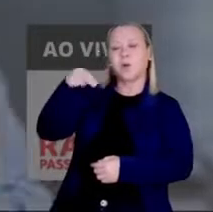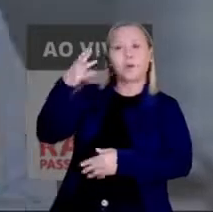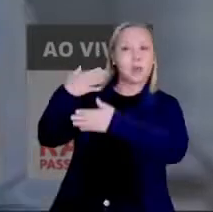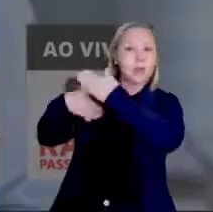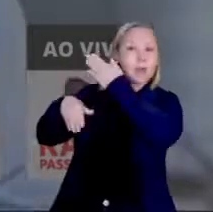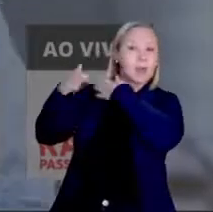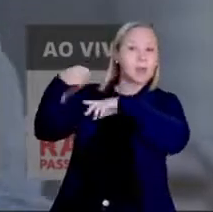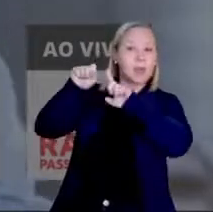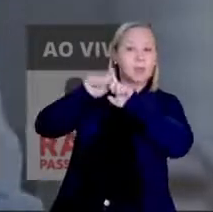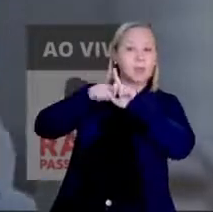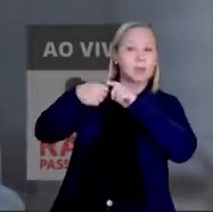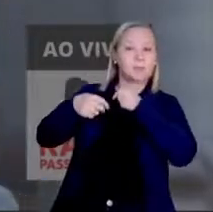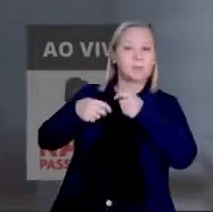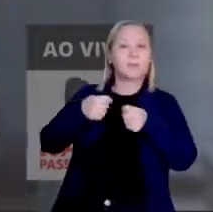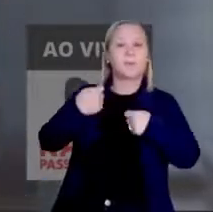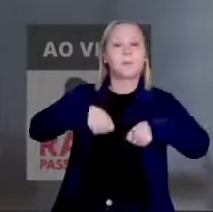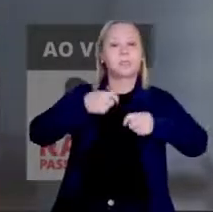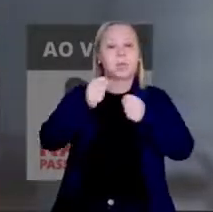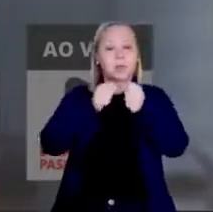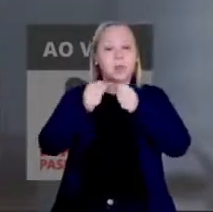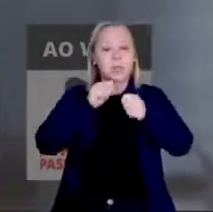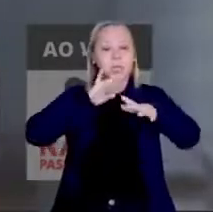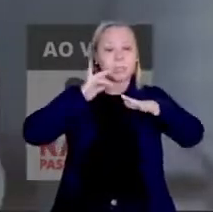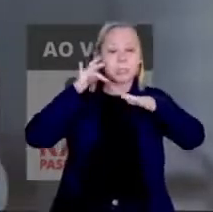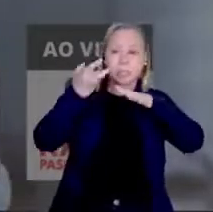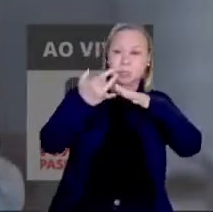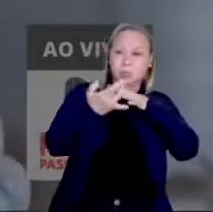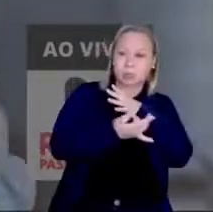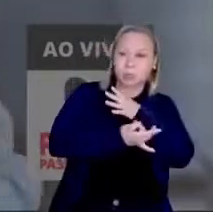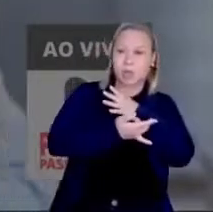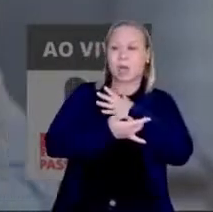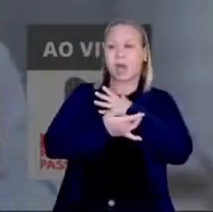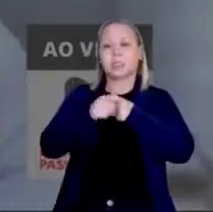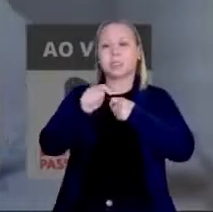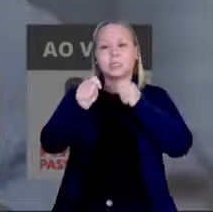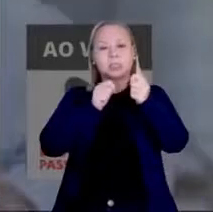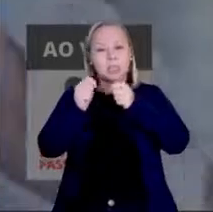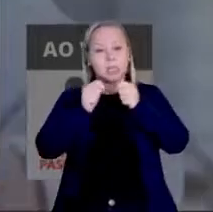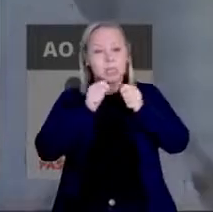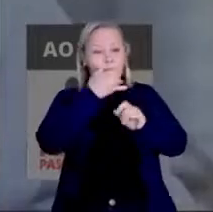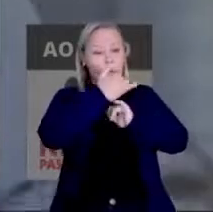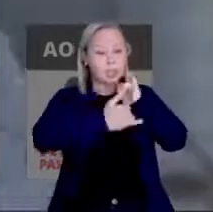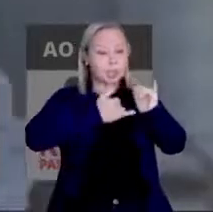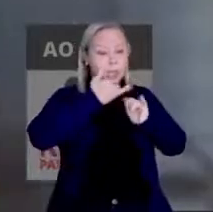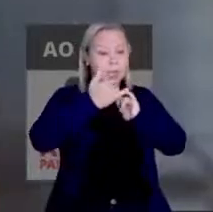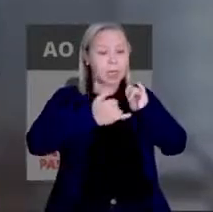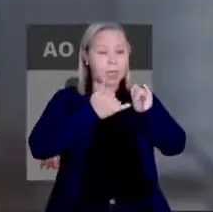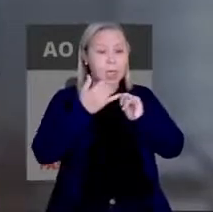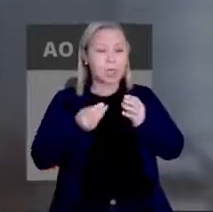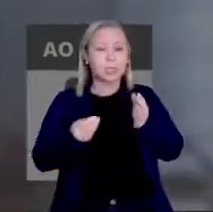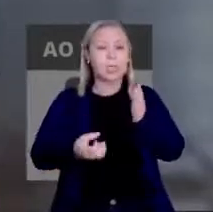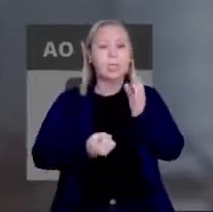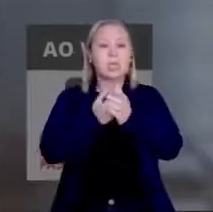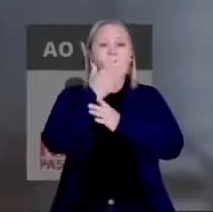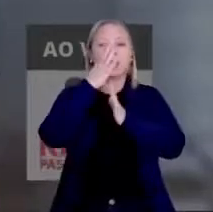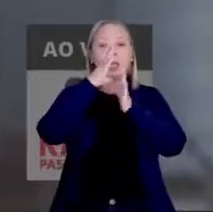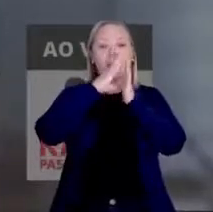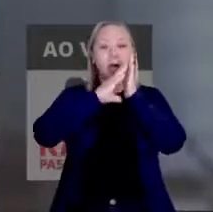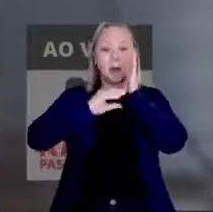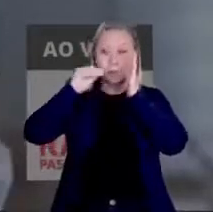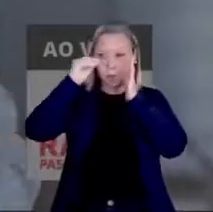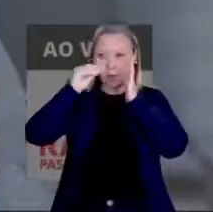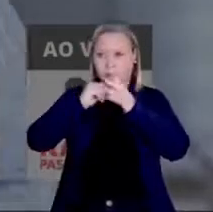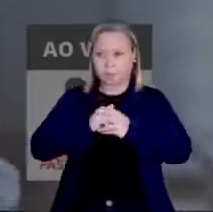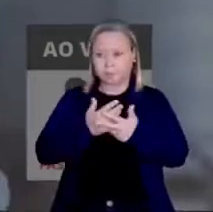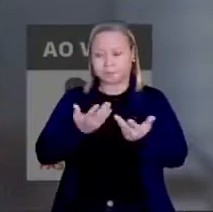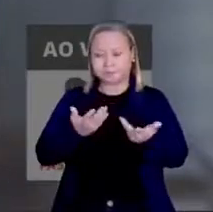internet você não fica ouvindo apenas matéria, você interage com ela, você vira repórter, você faz perguntas. Sabe o que acontece? É uma